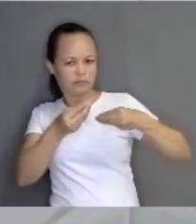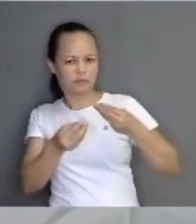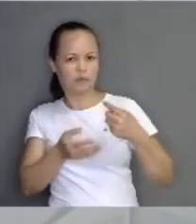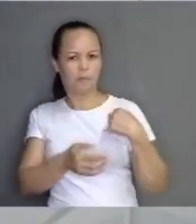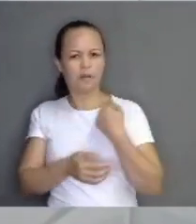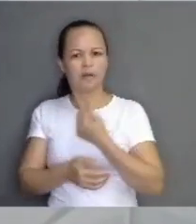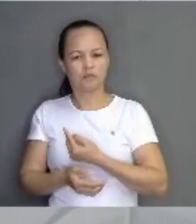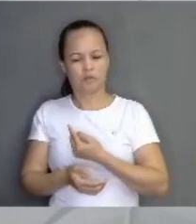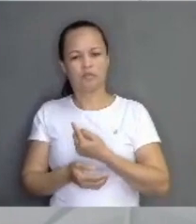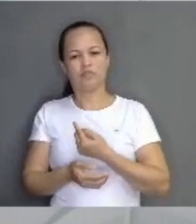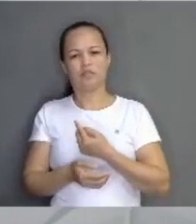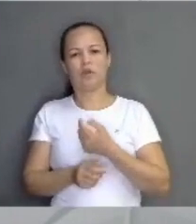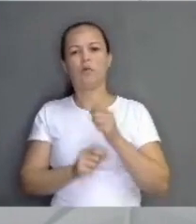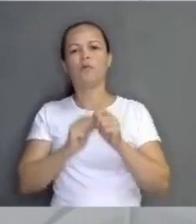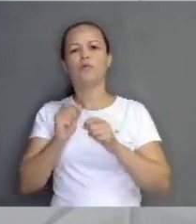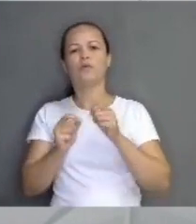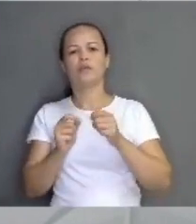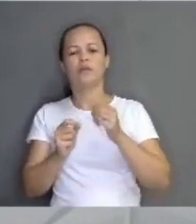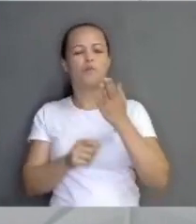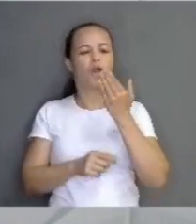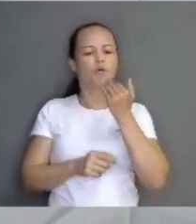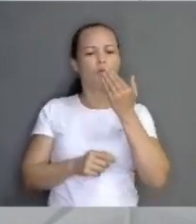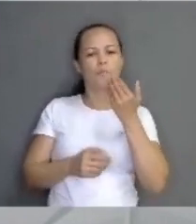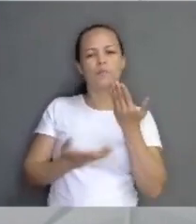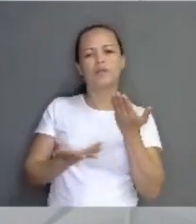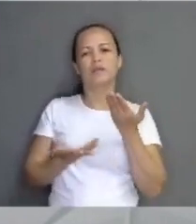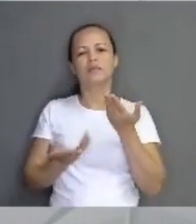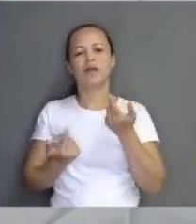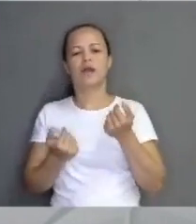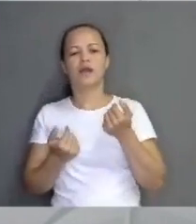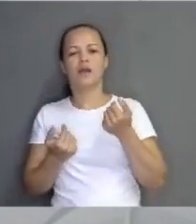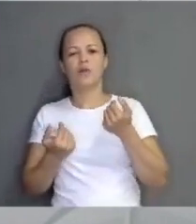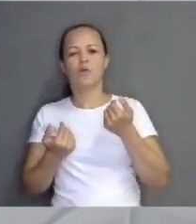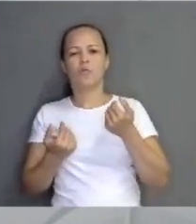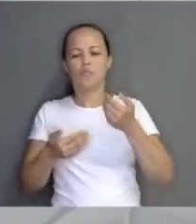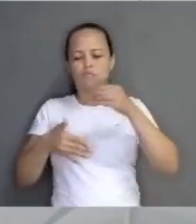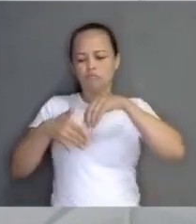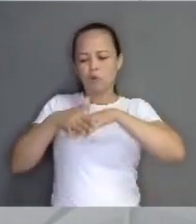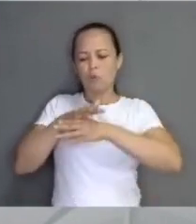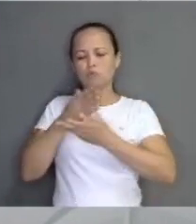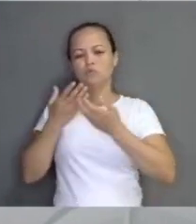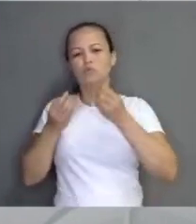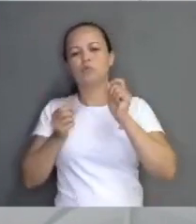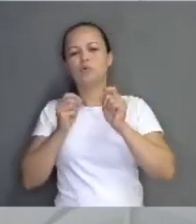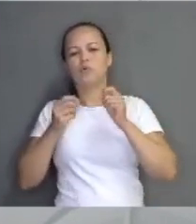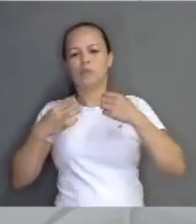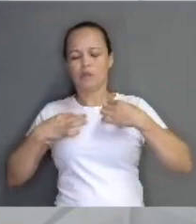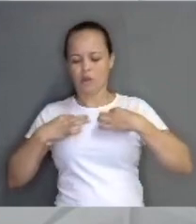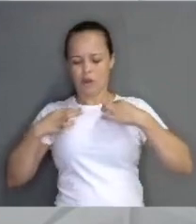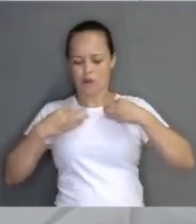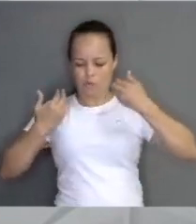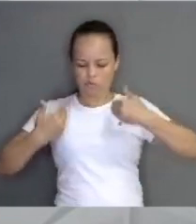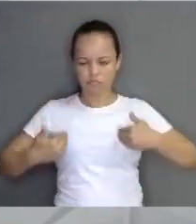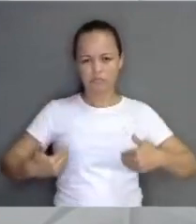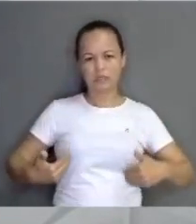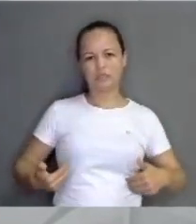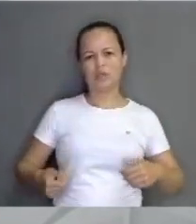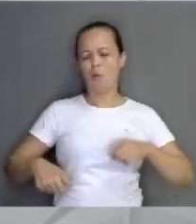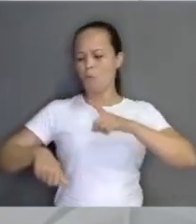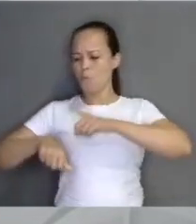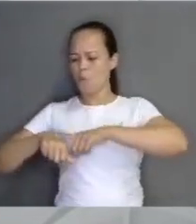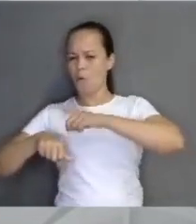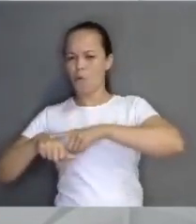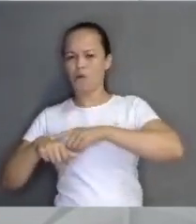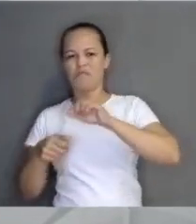típica? Um costume? Um jeito de vestir? Um horário para se fazer algo específico?